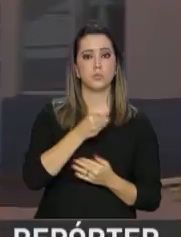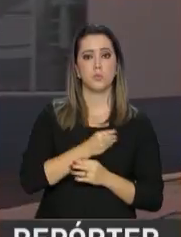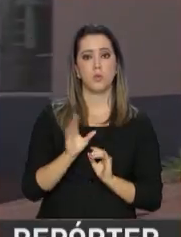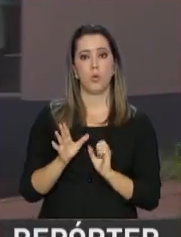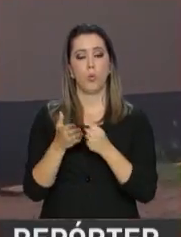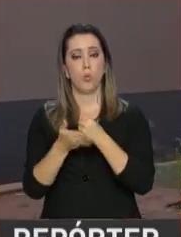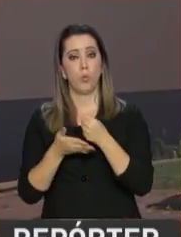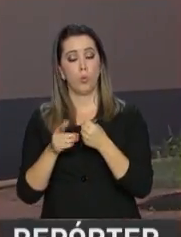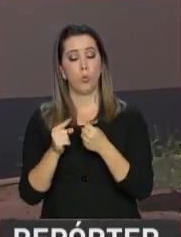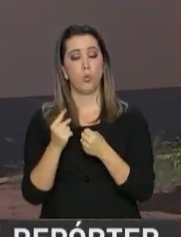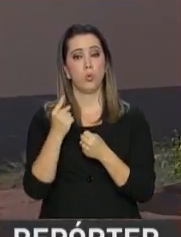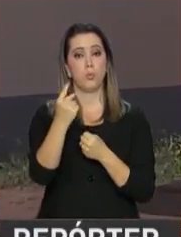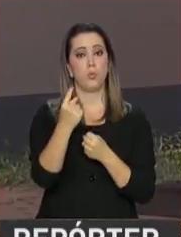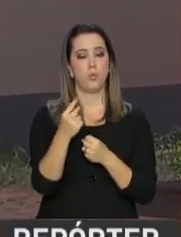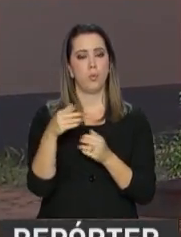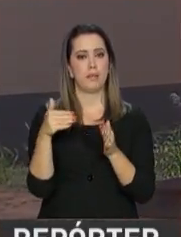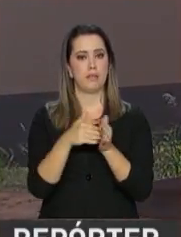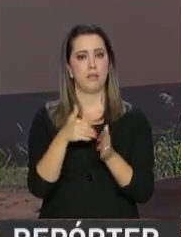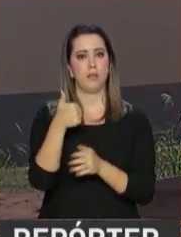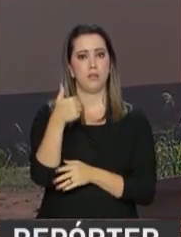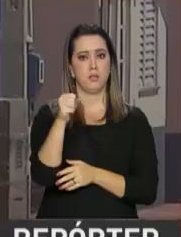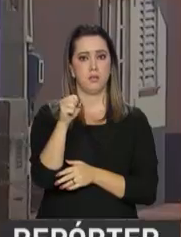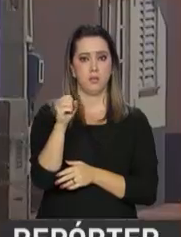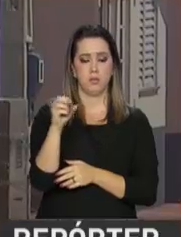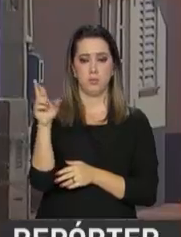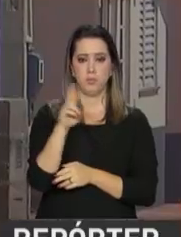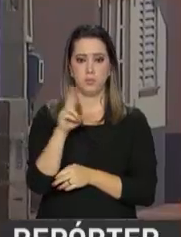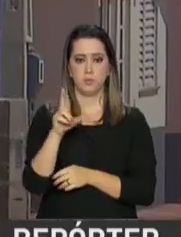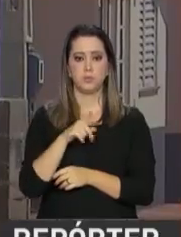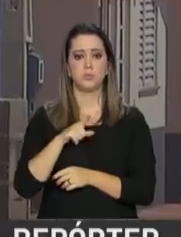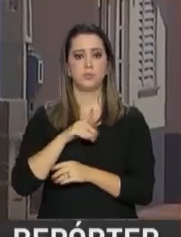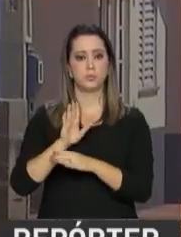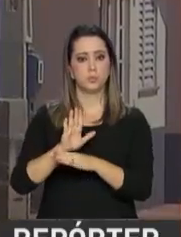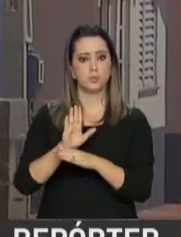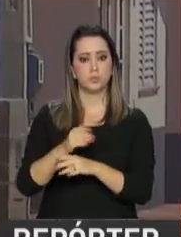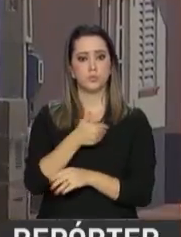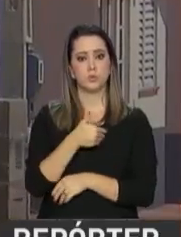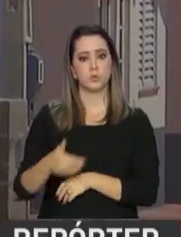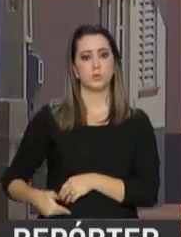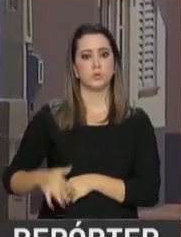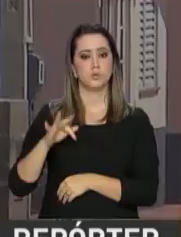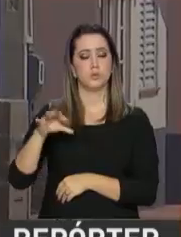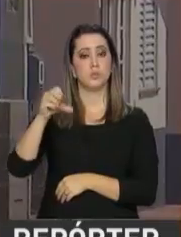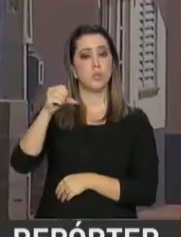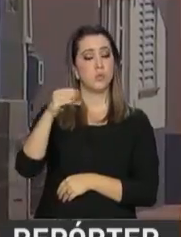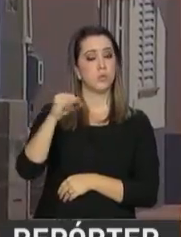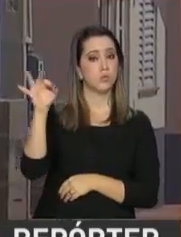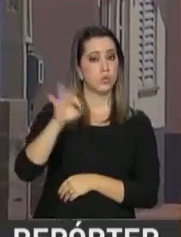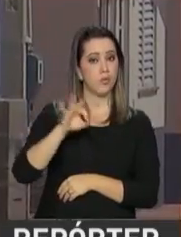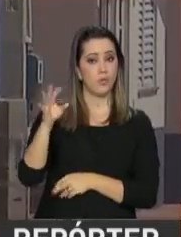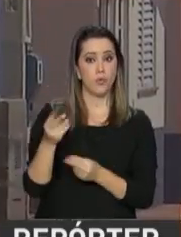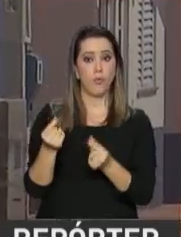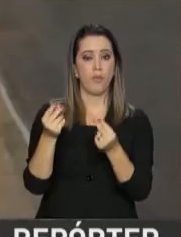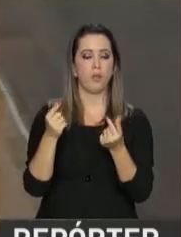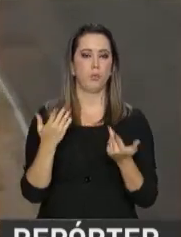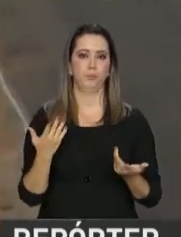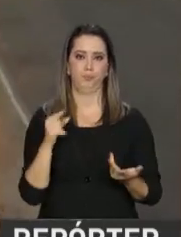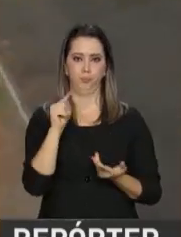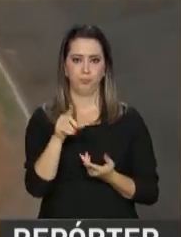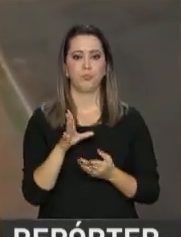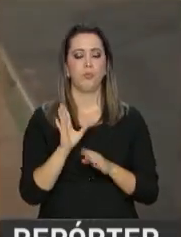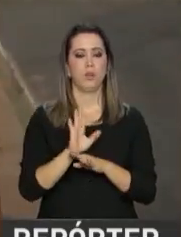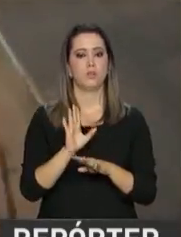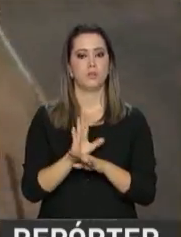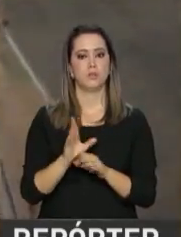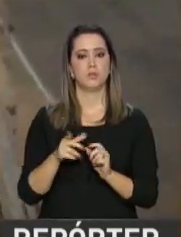com renda até 1.800 reais e que conta com subsídio do governo de 90% do valor do imóvel vão ser